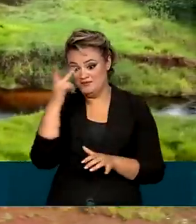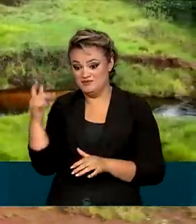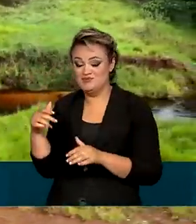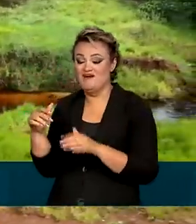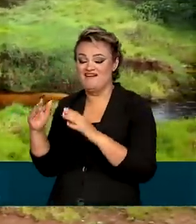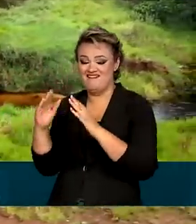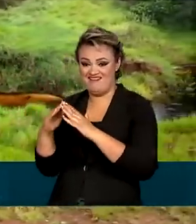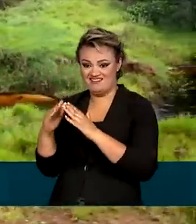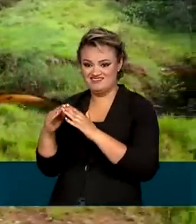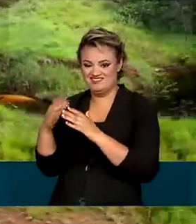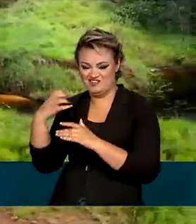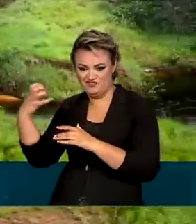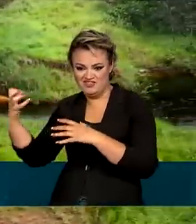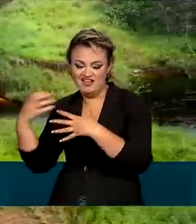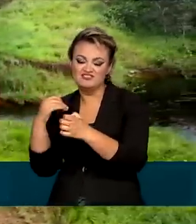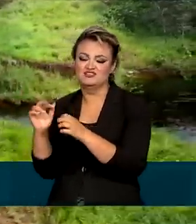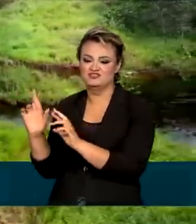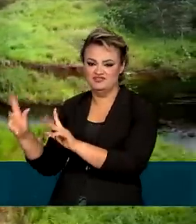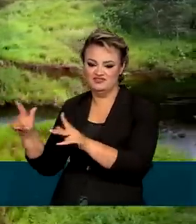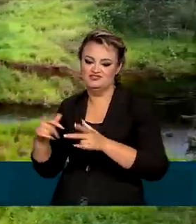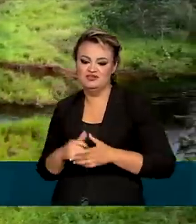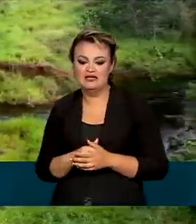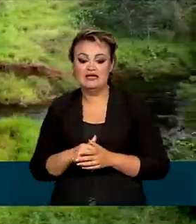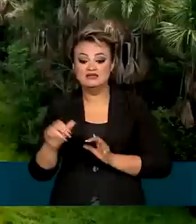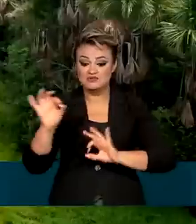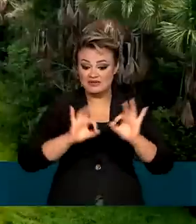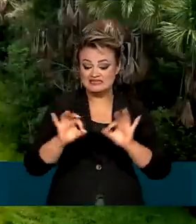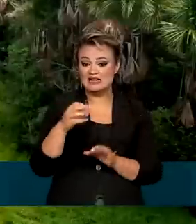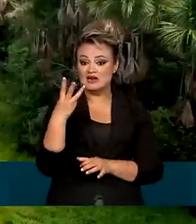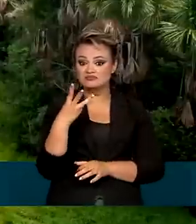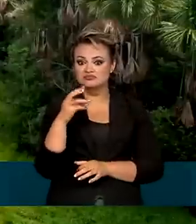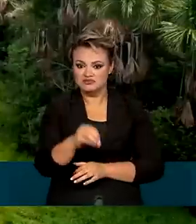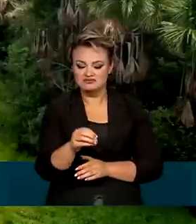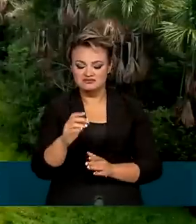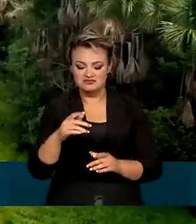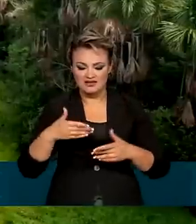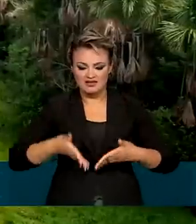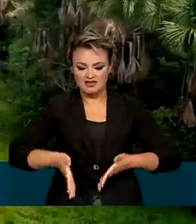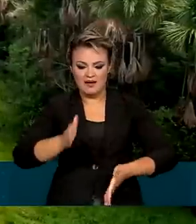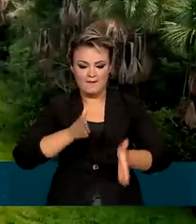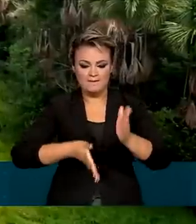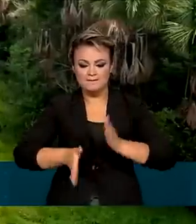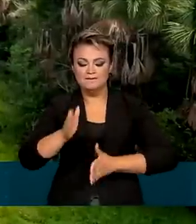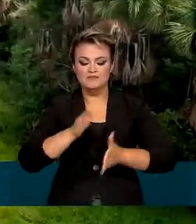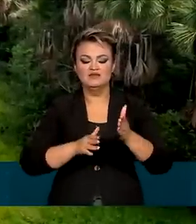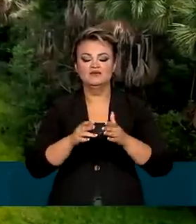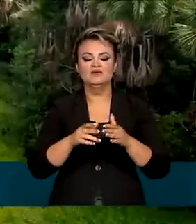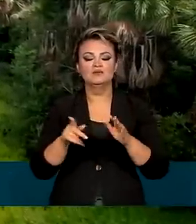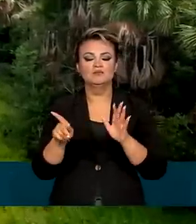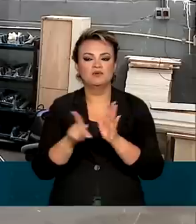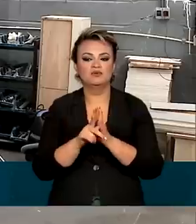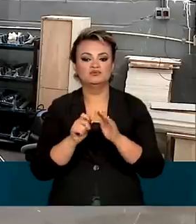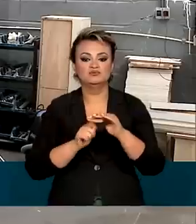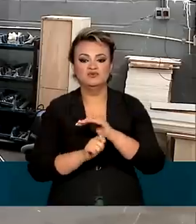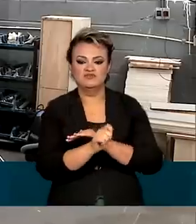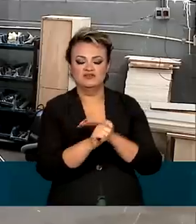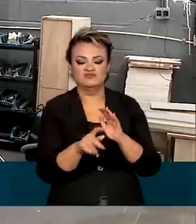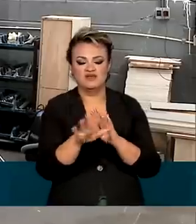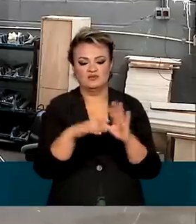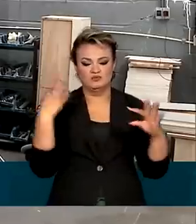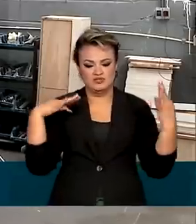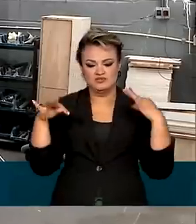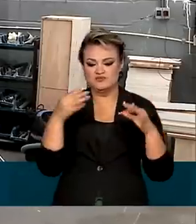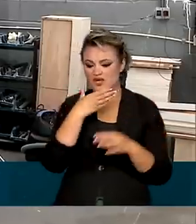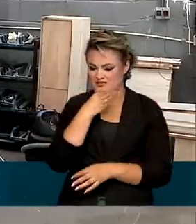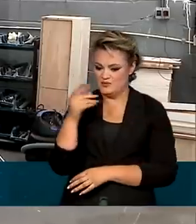selecionadas 30 rotas turísticas para receber recursos do programa investir turismo esse empresário